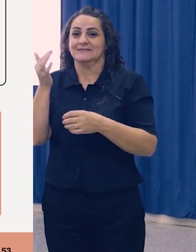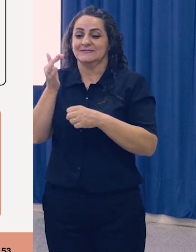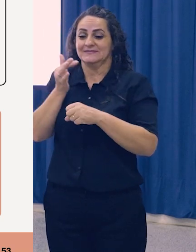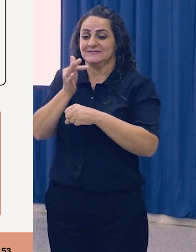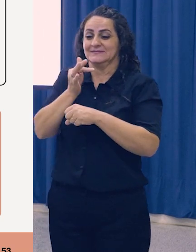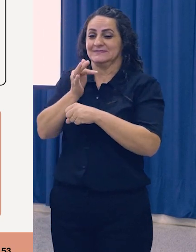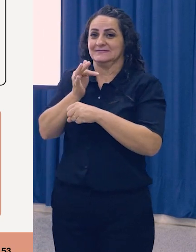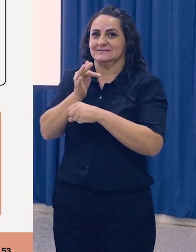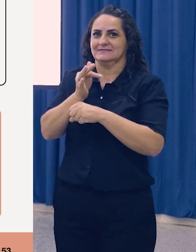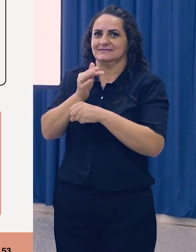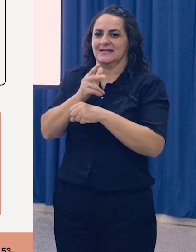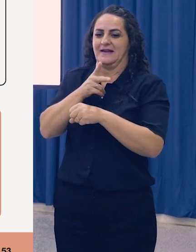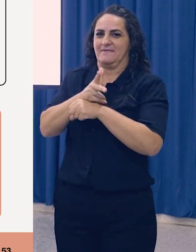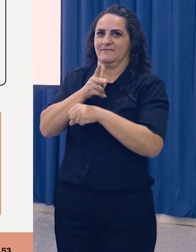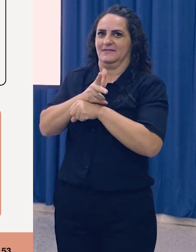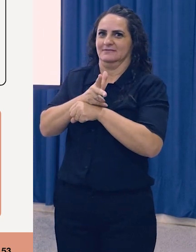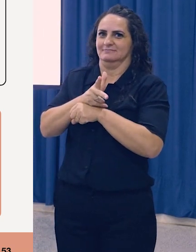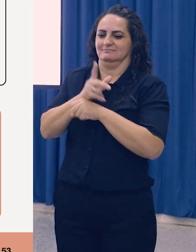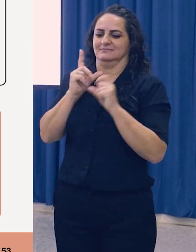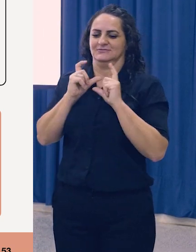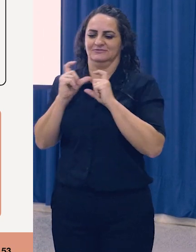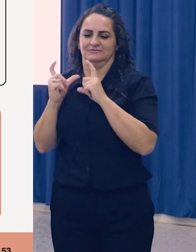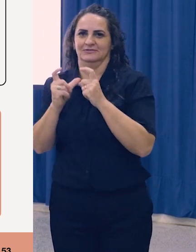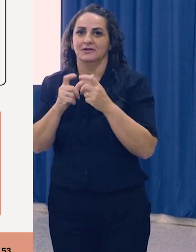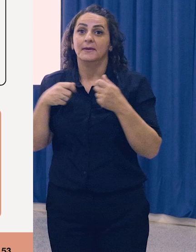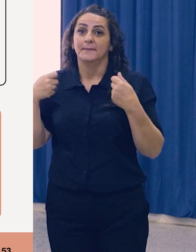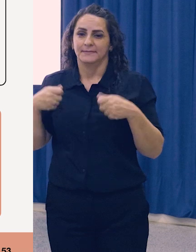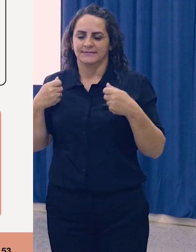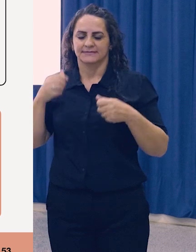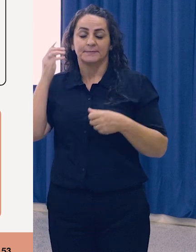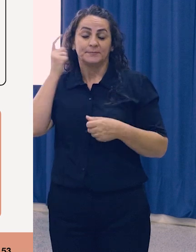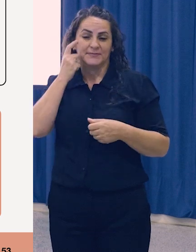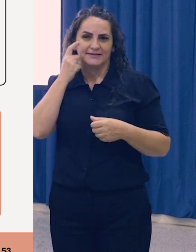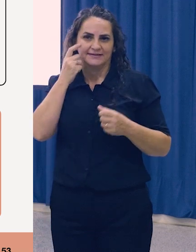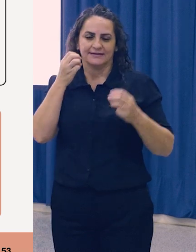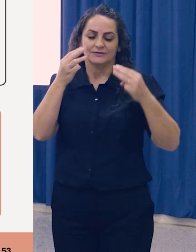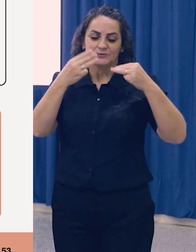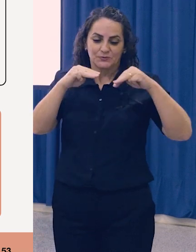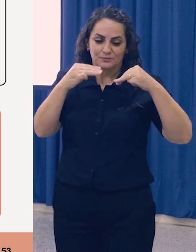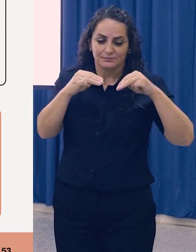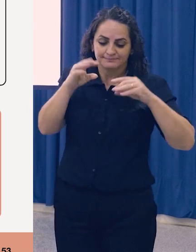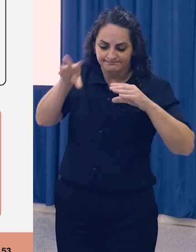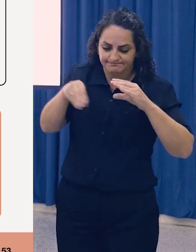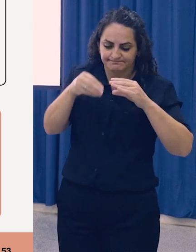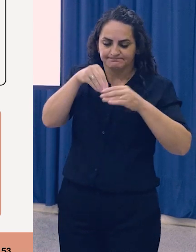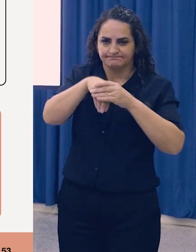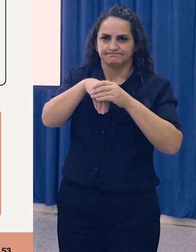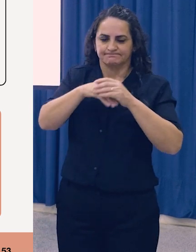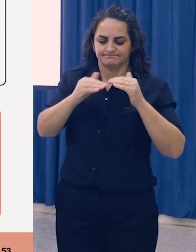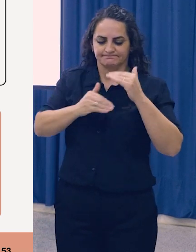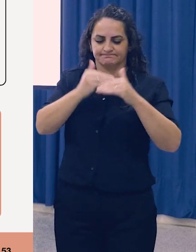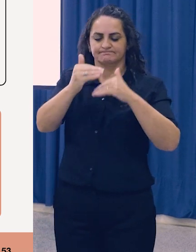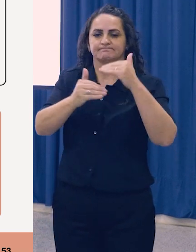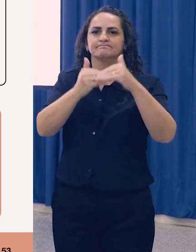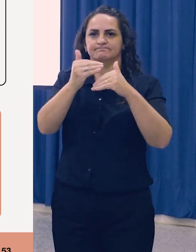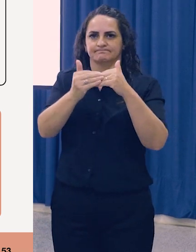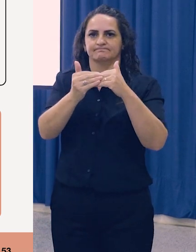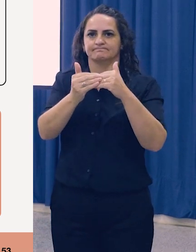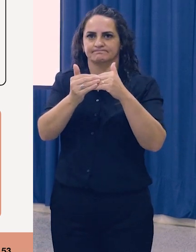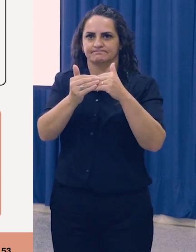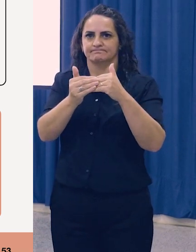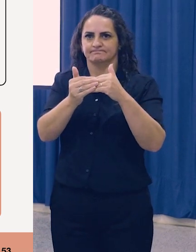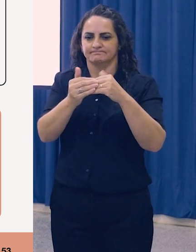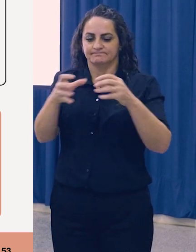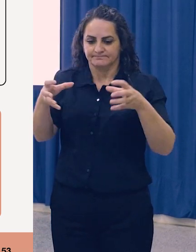off e tira foto. Então, assim, a gente precisa pensar no marketing também como parte desse processo, parte